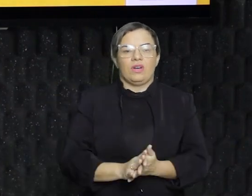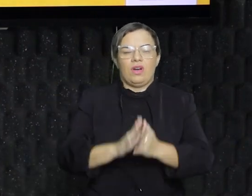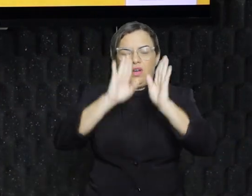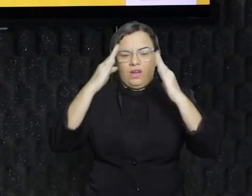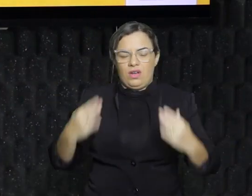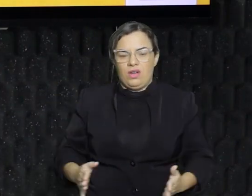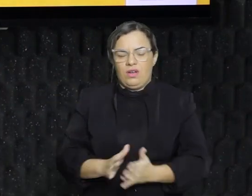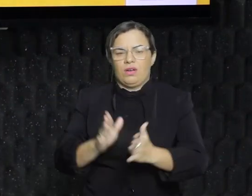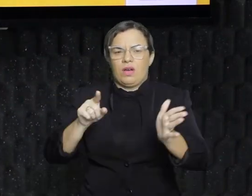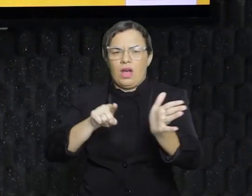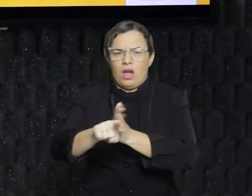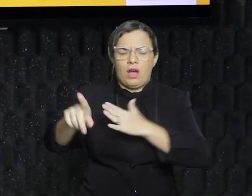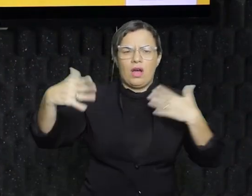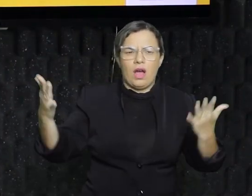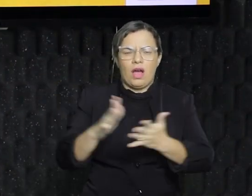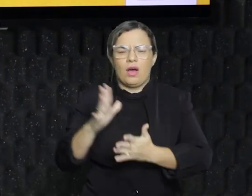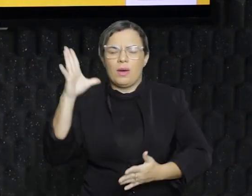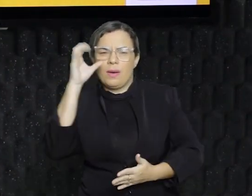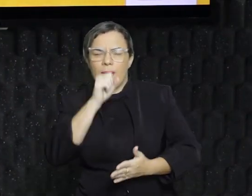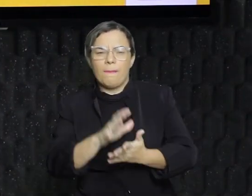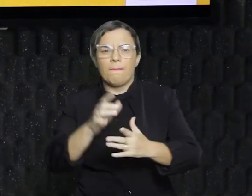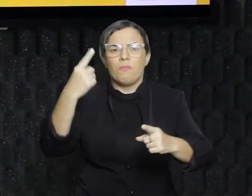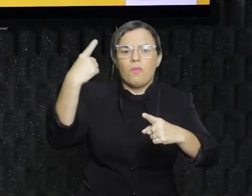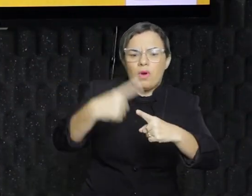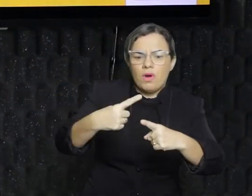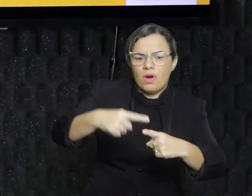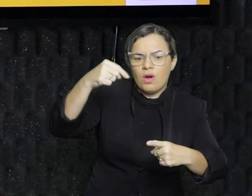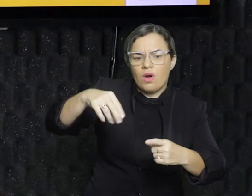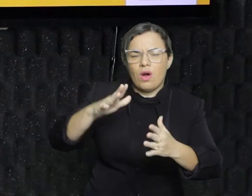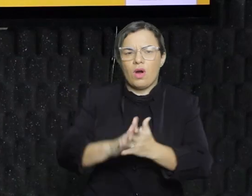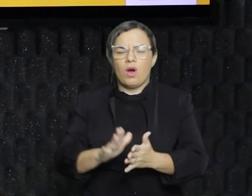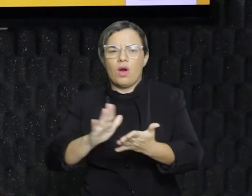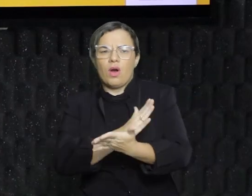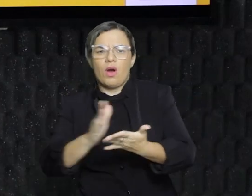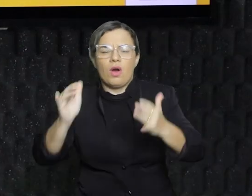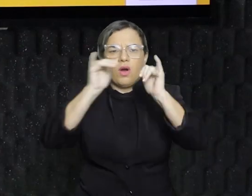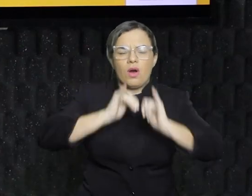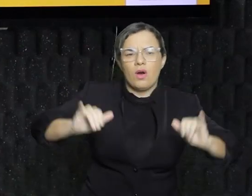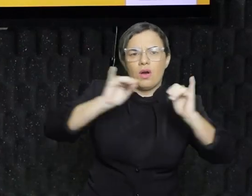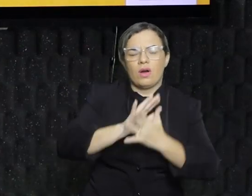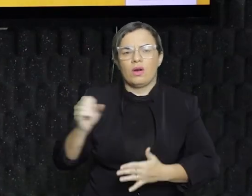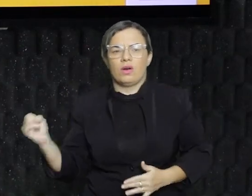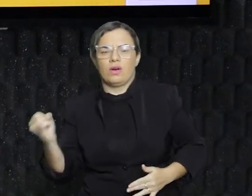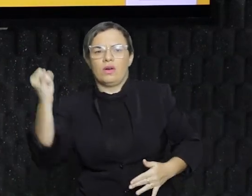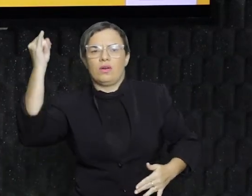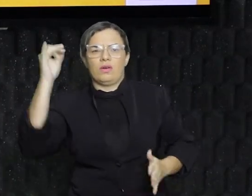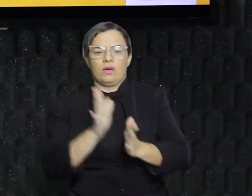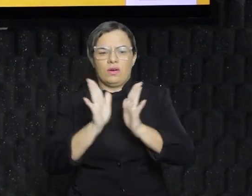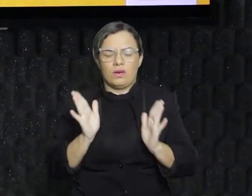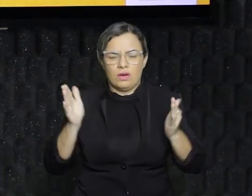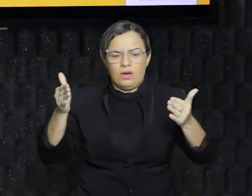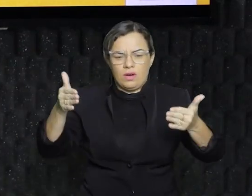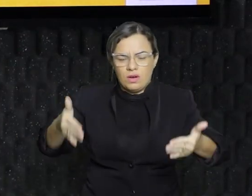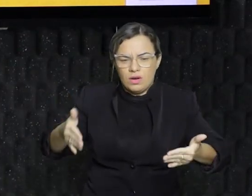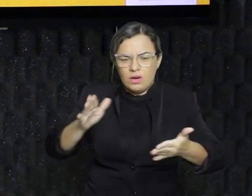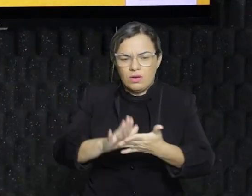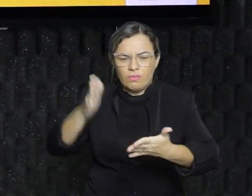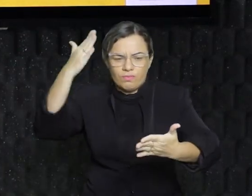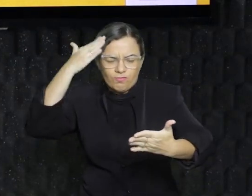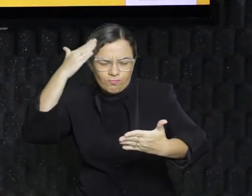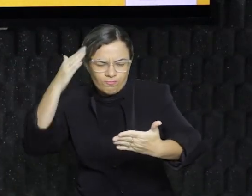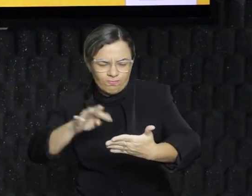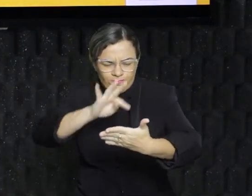pergunta. Rapidamente, por quê, Marcos? Porque ali eu consigo ter algumas informações importantes que vão me direcionar a interpretar o texto